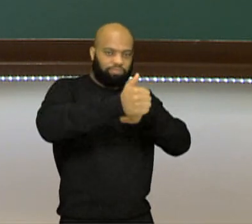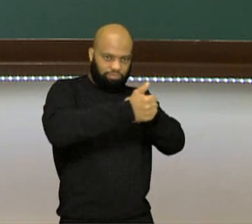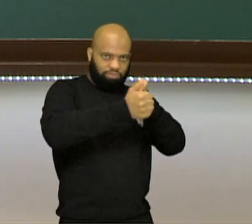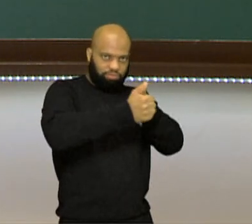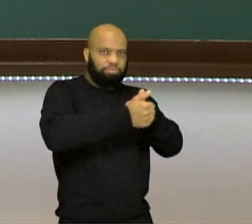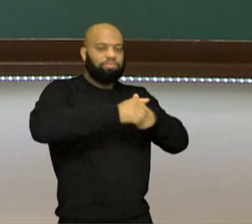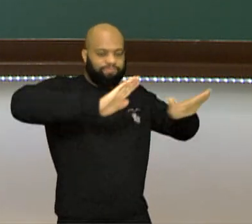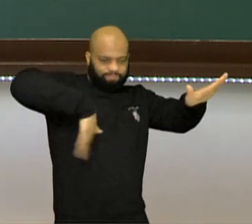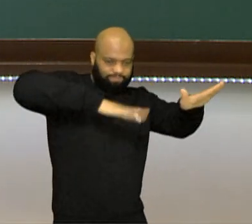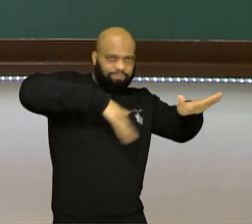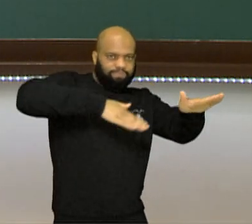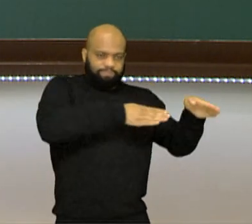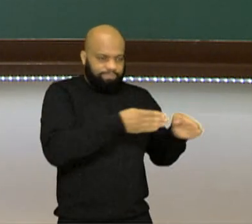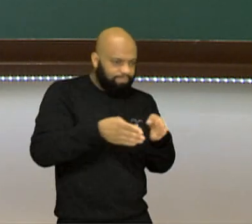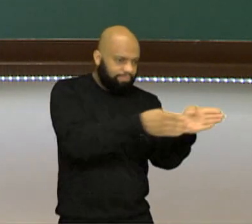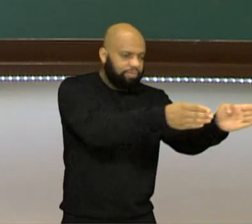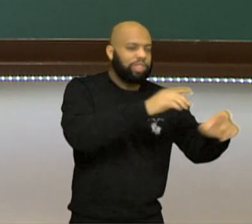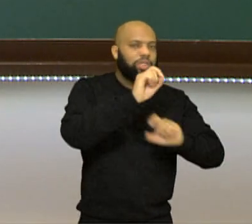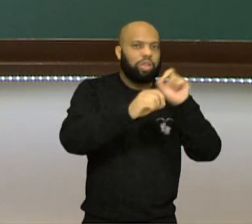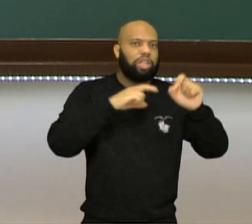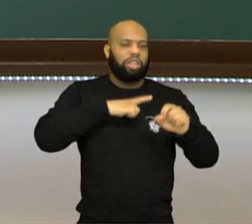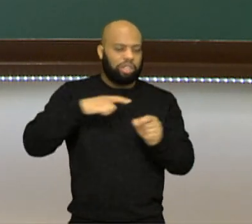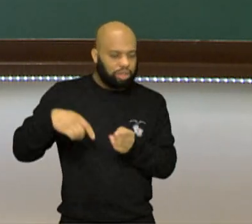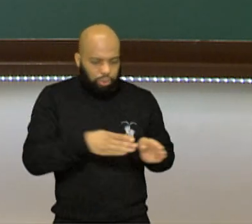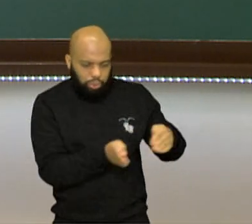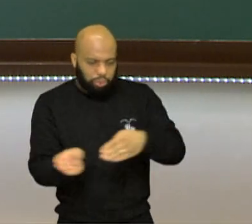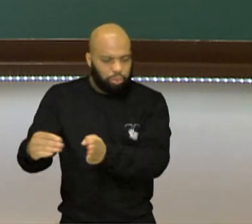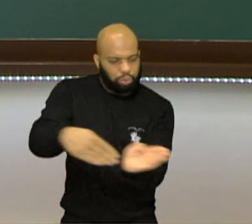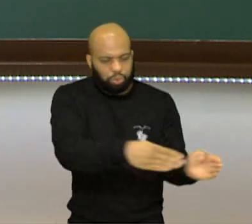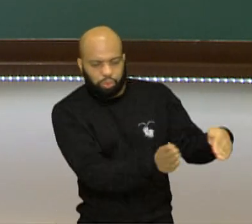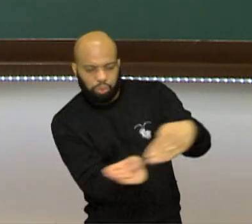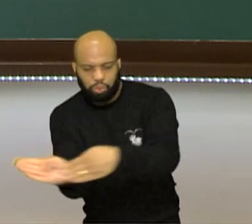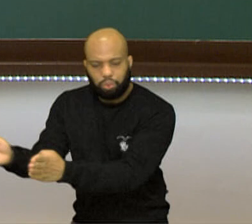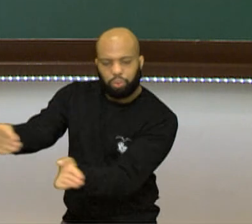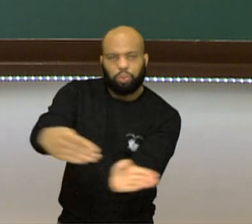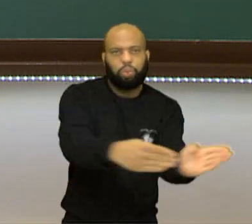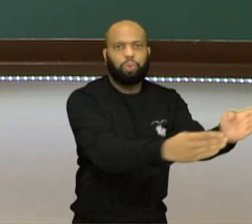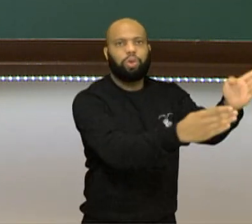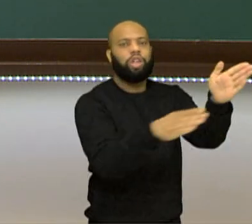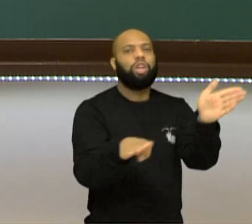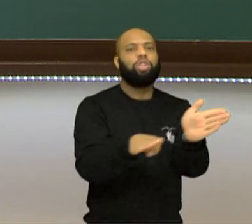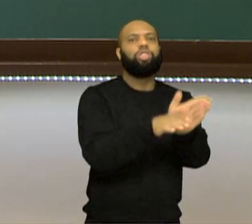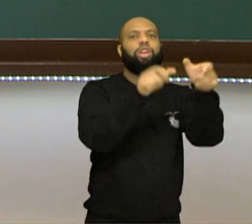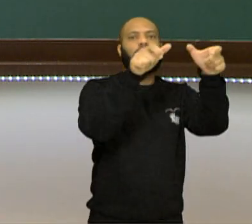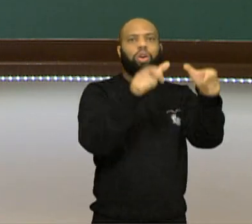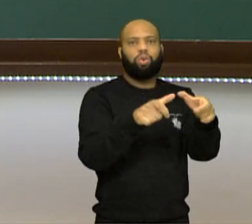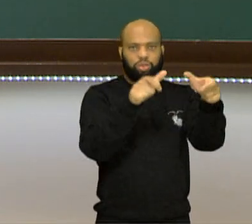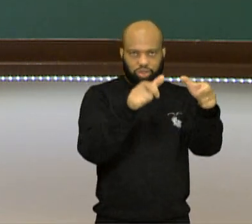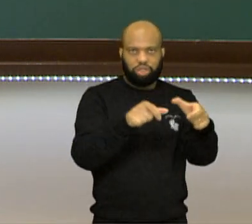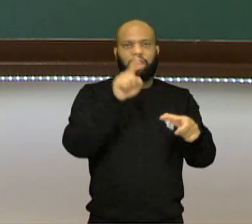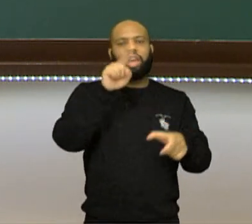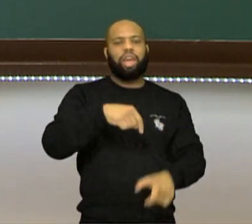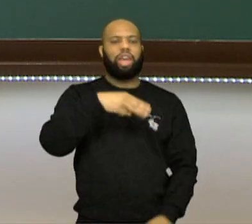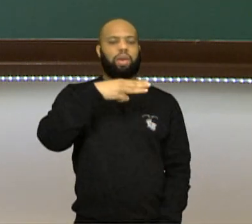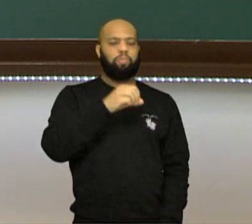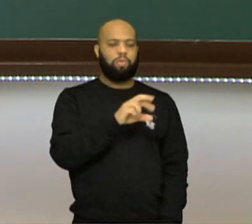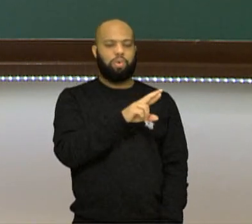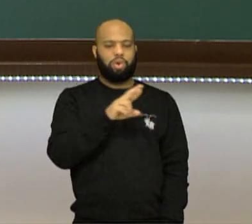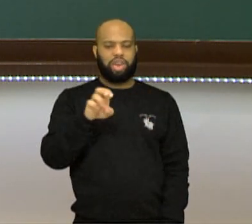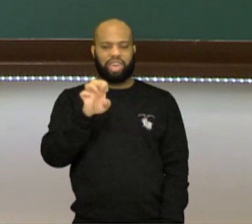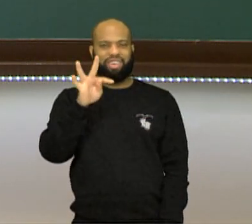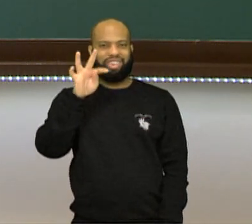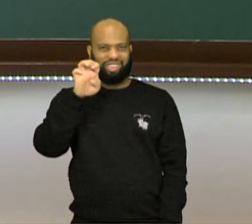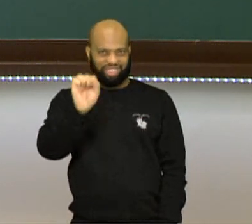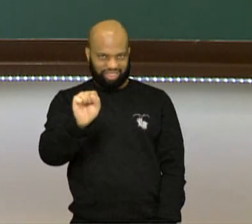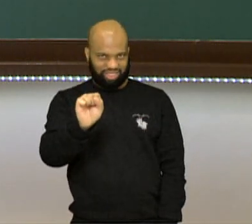Serra do Mar, e é uma trilha que desce toda a serra até a cidade de Morretes, no litoral. Então, quem já experimentou